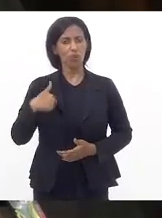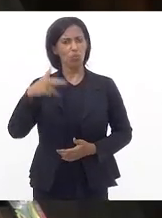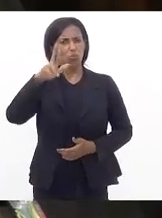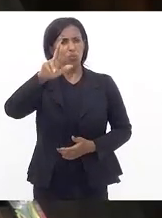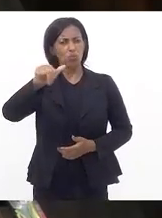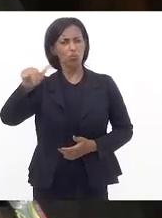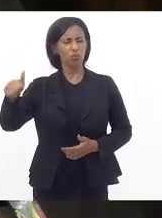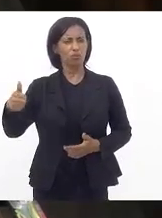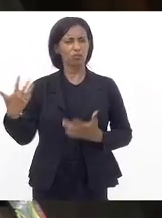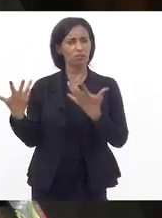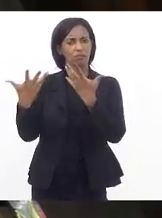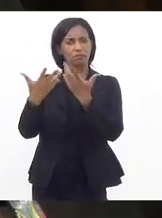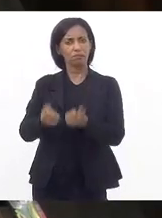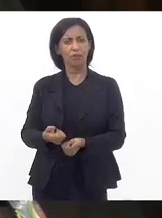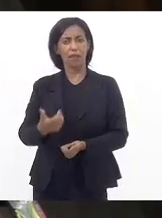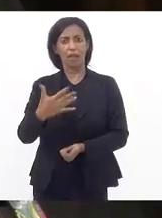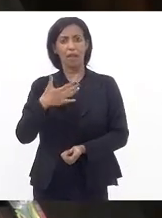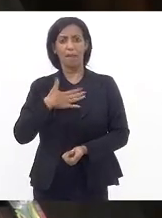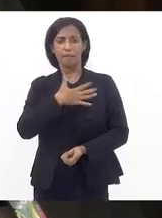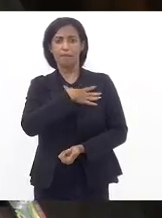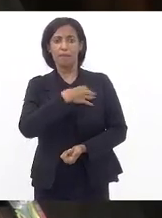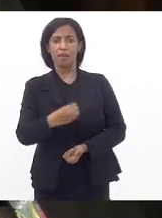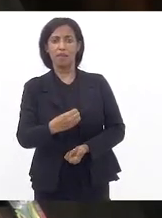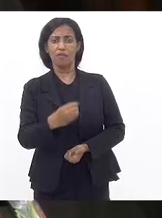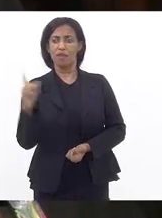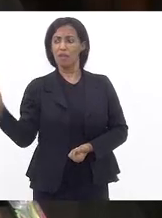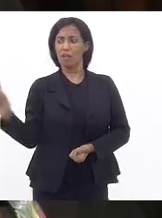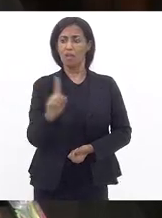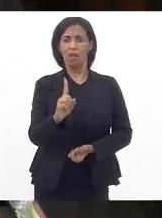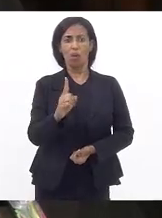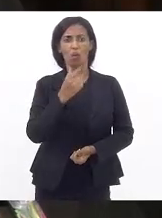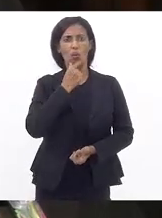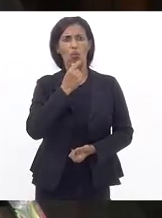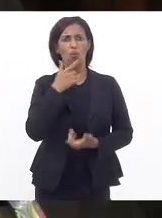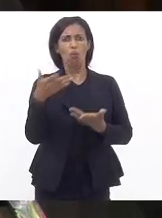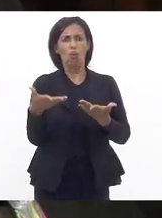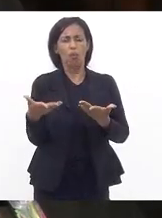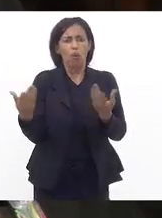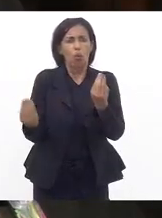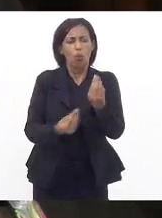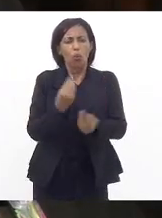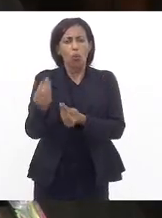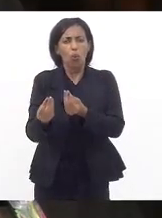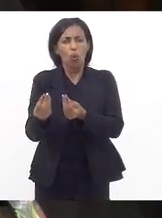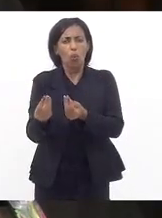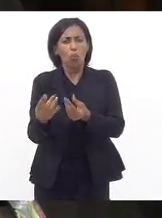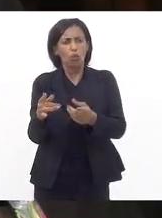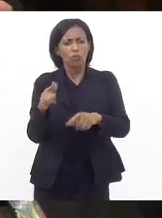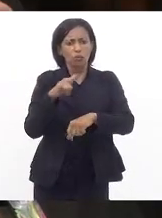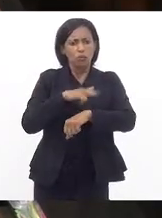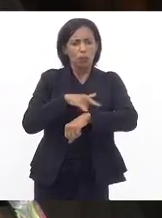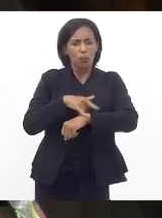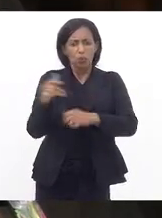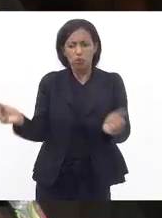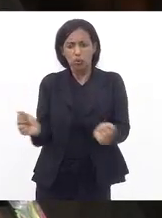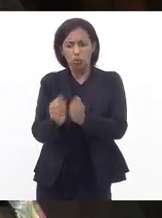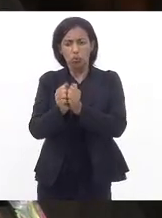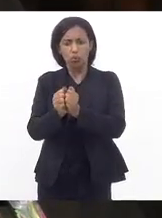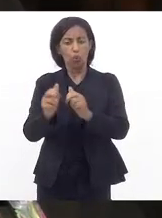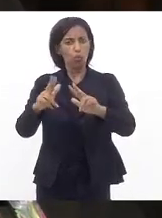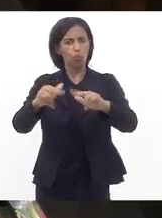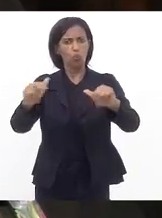chamava admitir a minha filha está no banheiro e tomar mancho tá completamente o espaço que ela